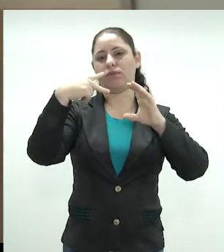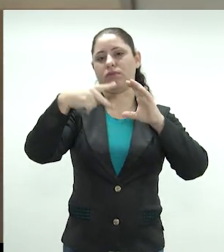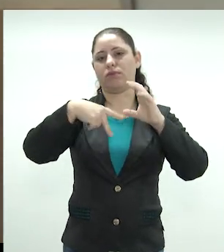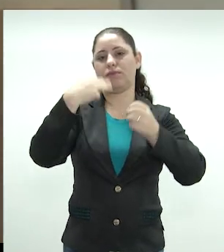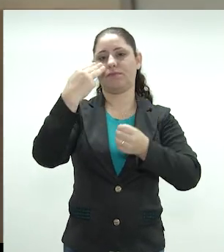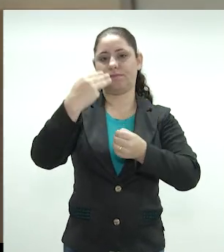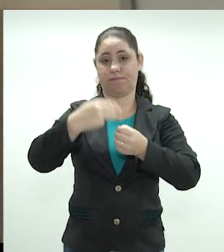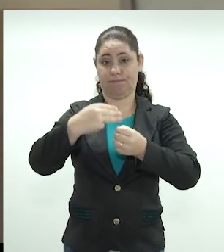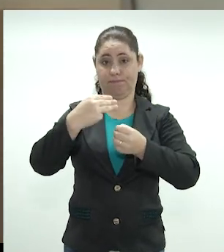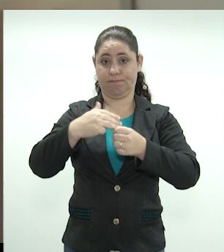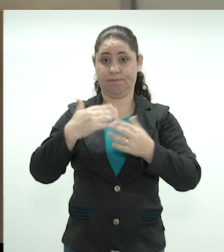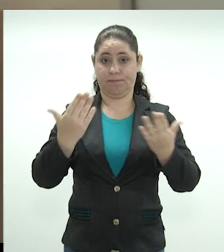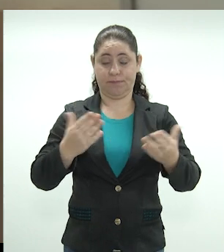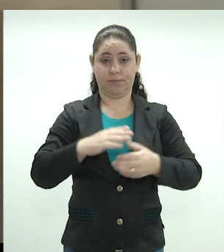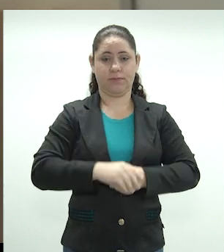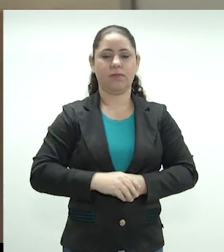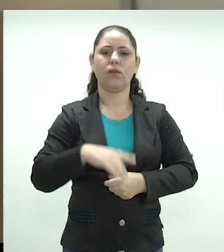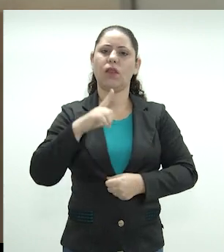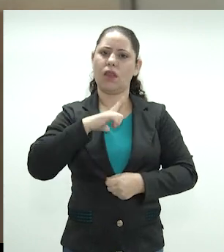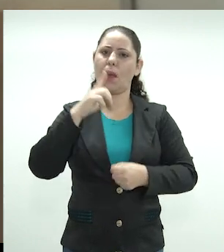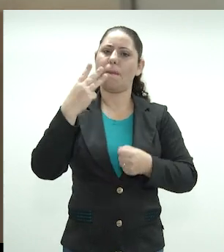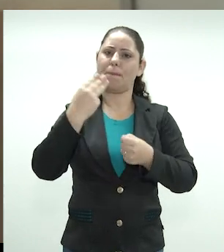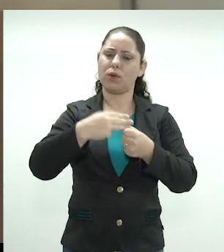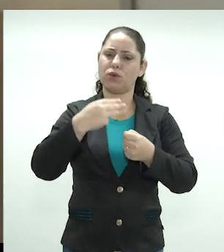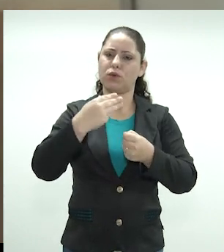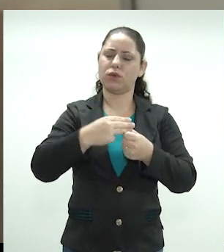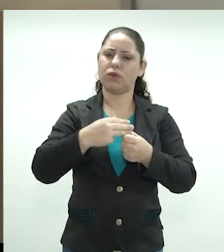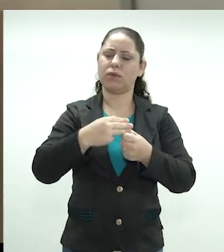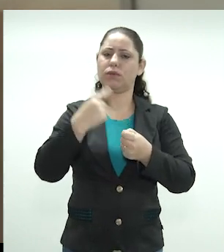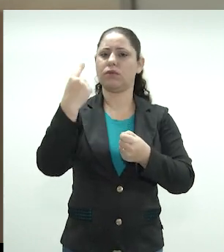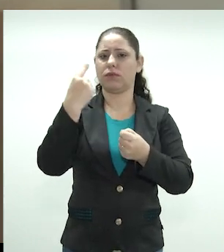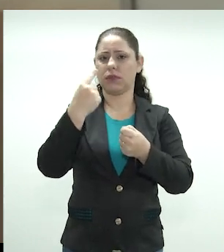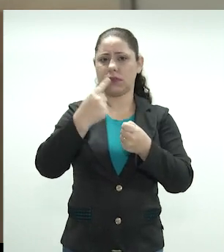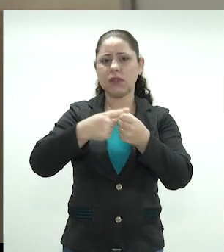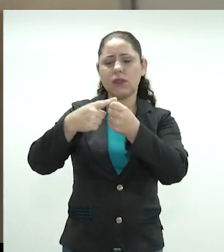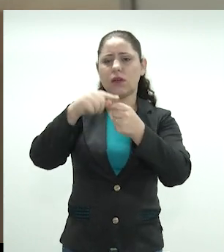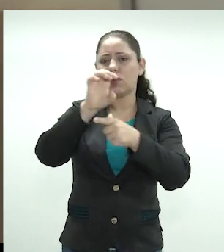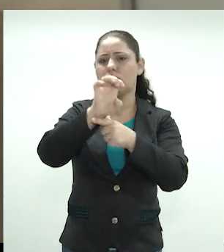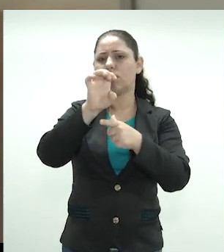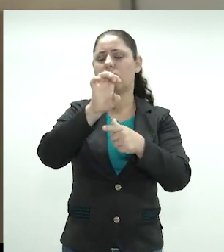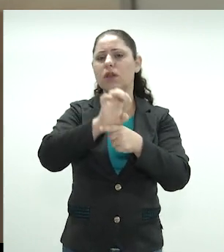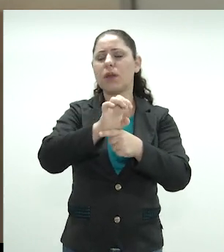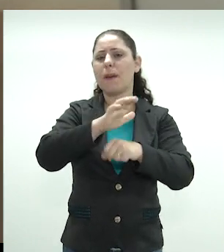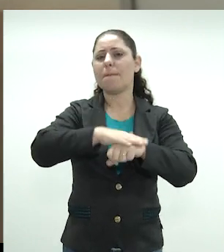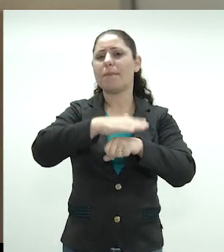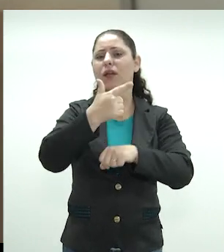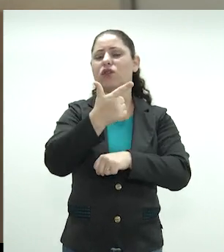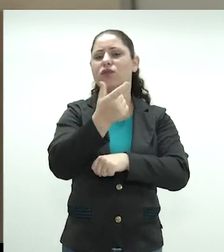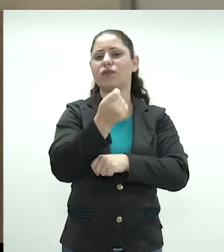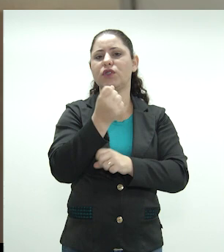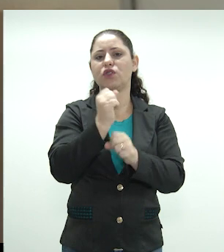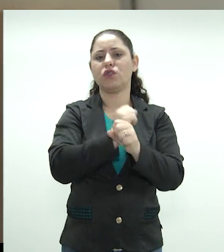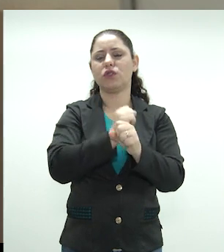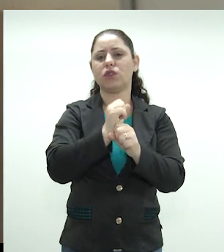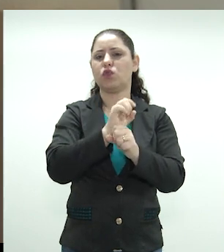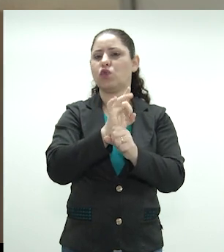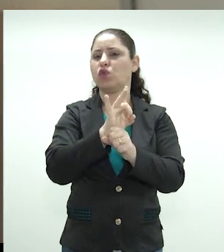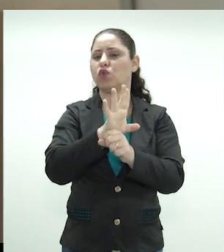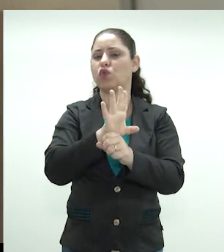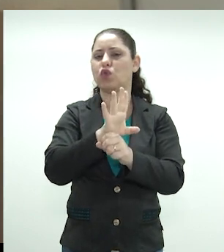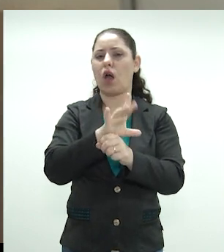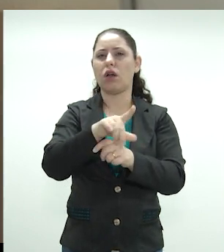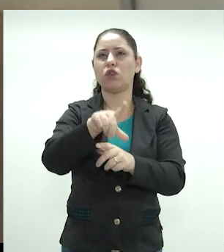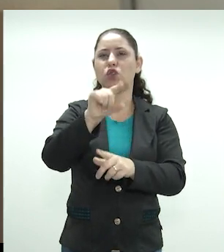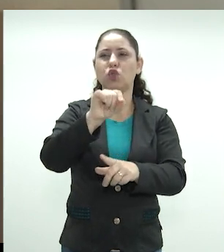câmaras municipais. Nós temos municípios no interior do nosso estado que em mais de 20 anos